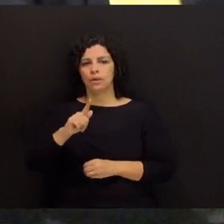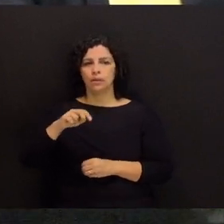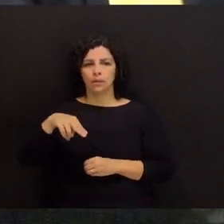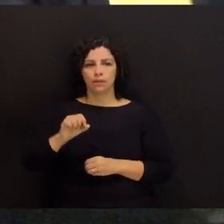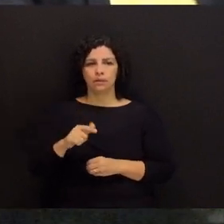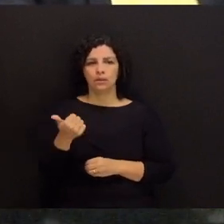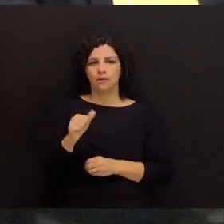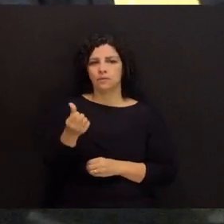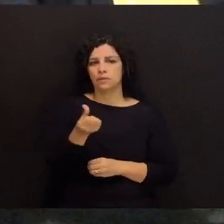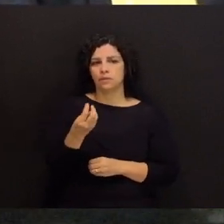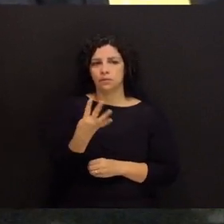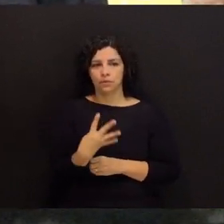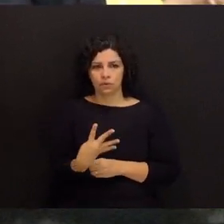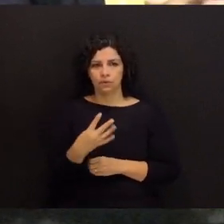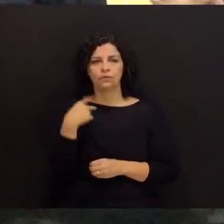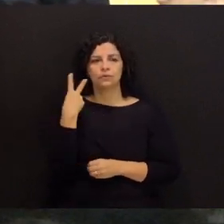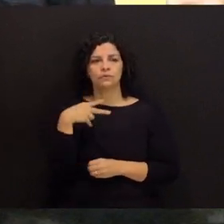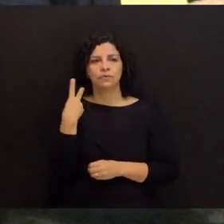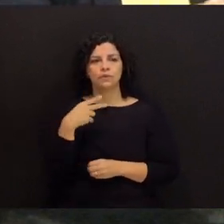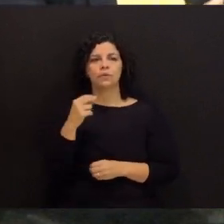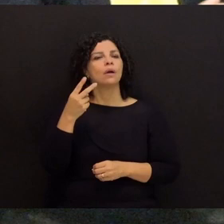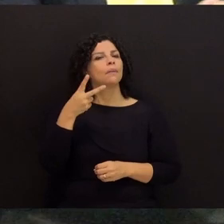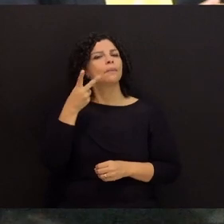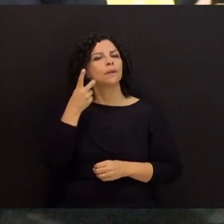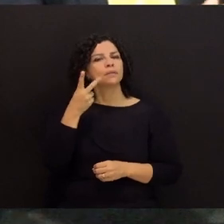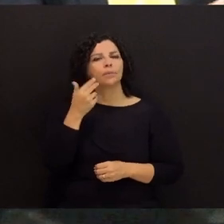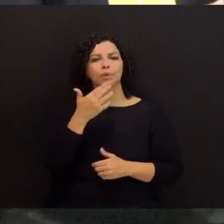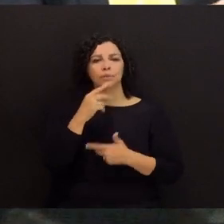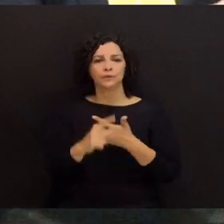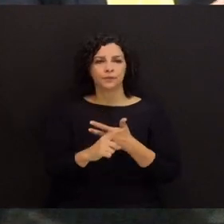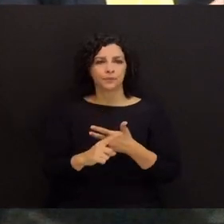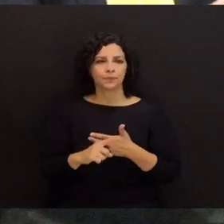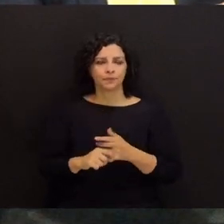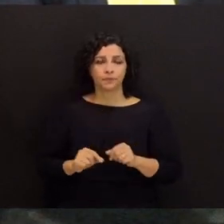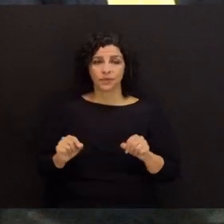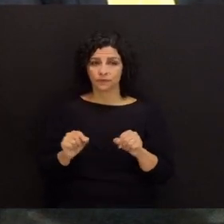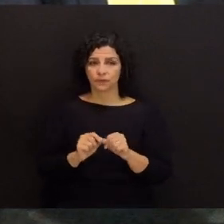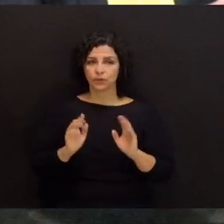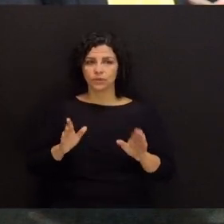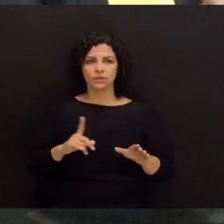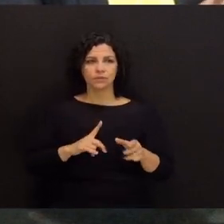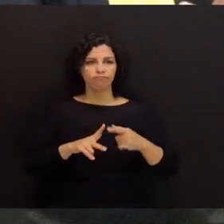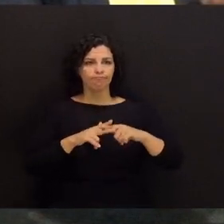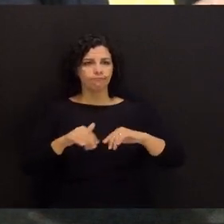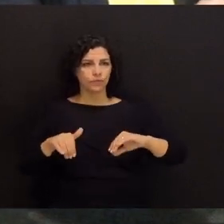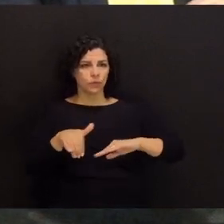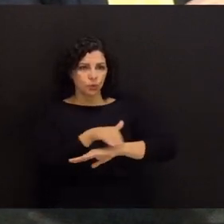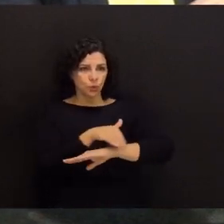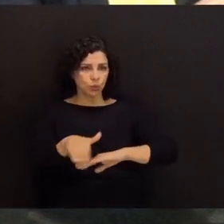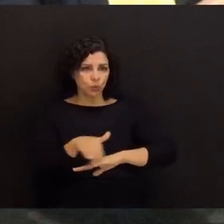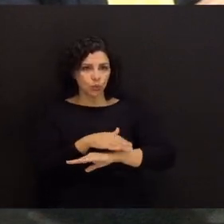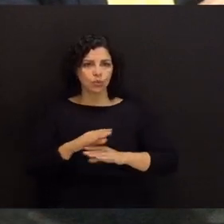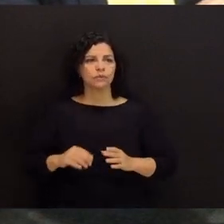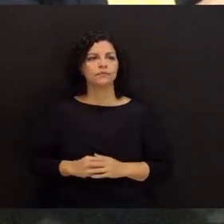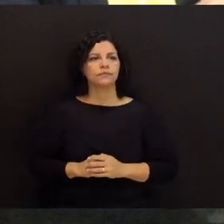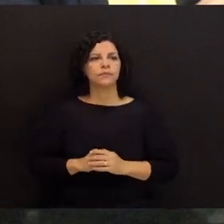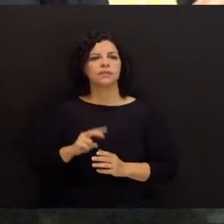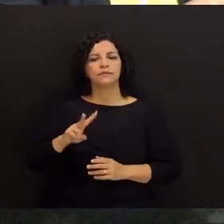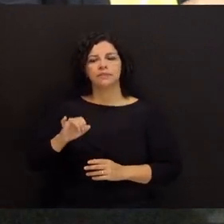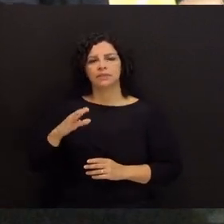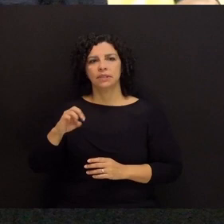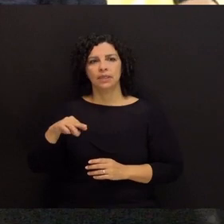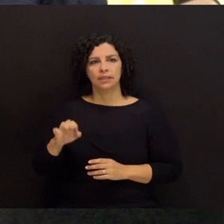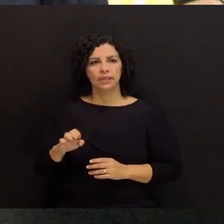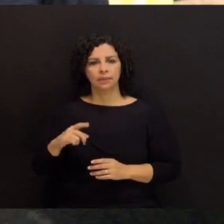11.614 do vereador José pode ser bom ao executivo que providencia pavimentação asfáltica em toda a extensão da Rua Vicente